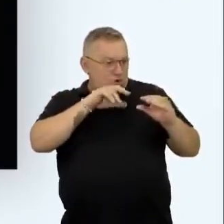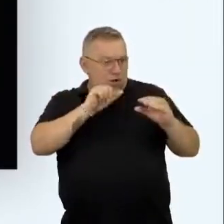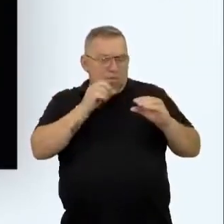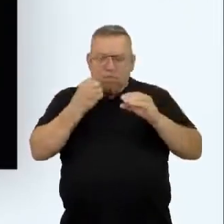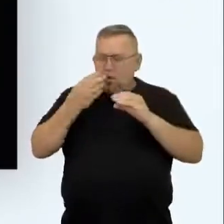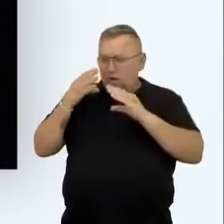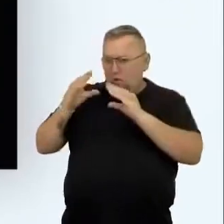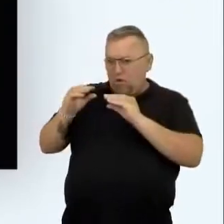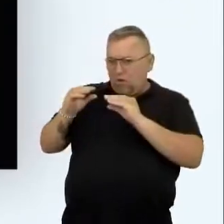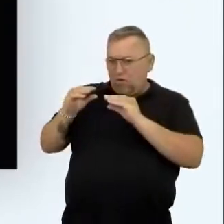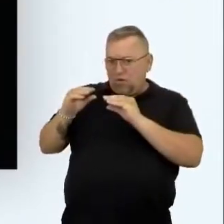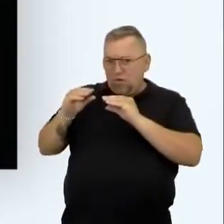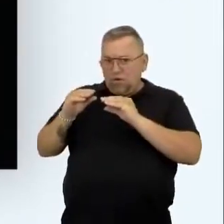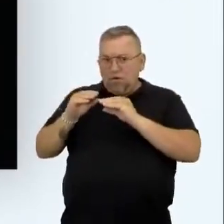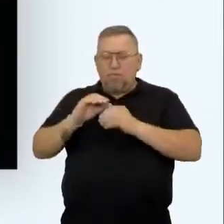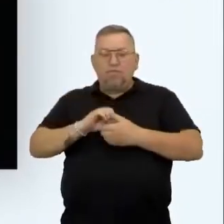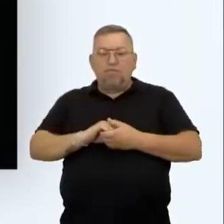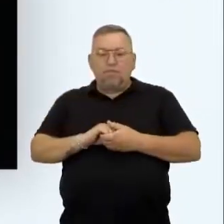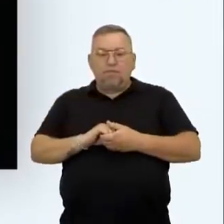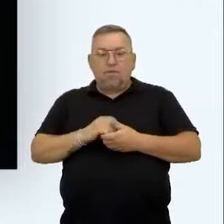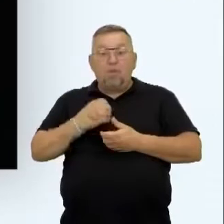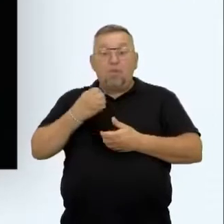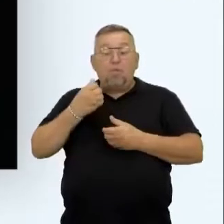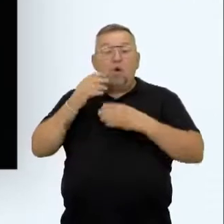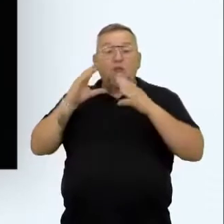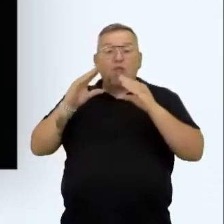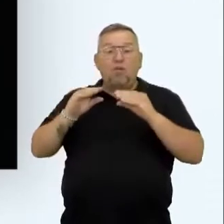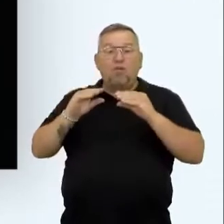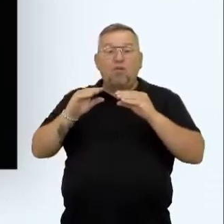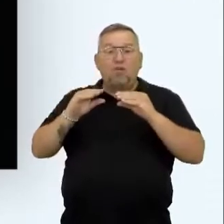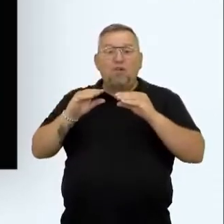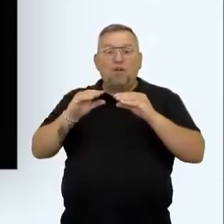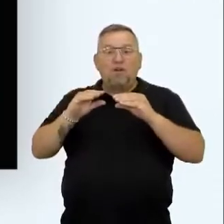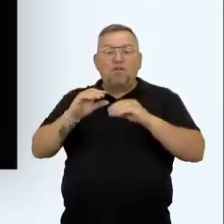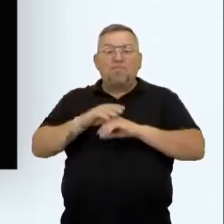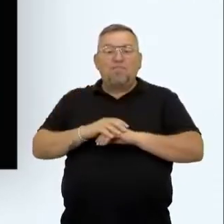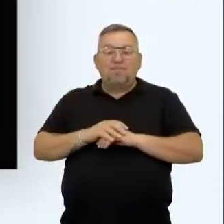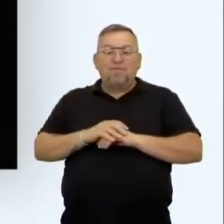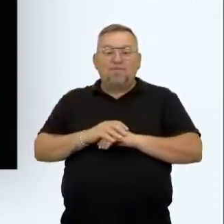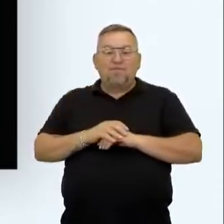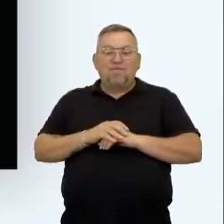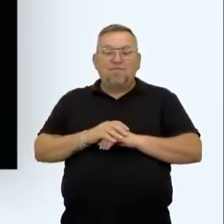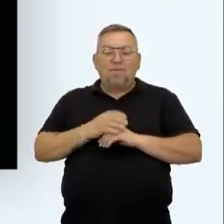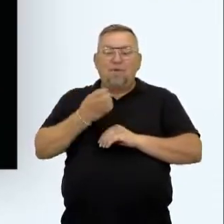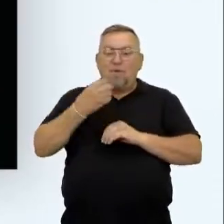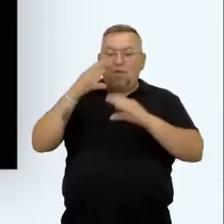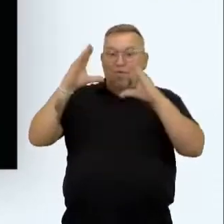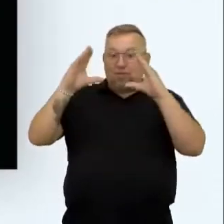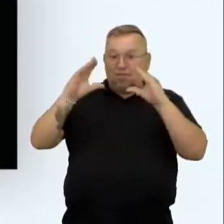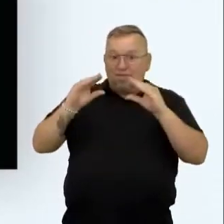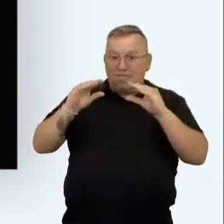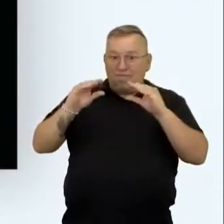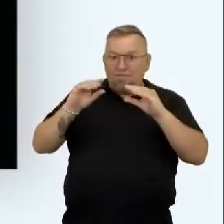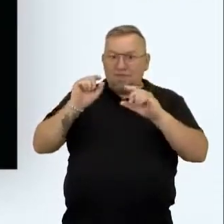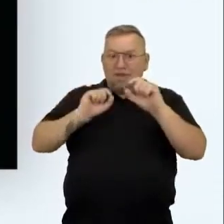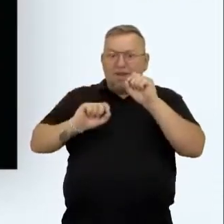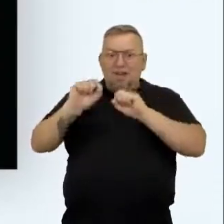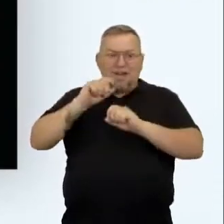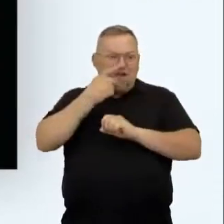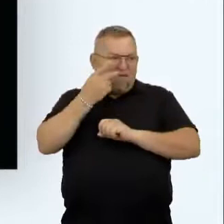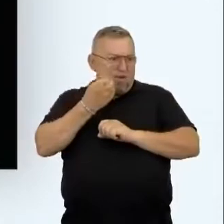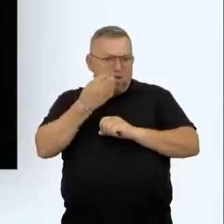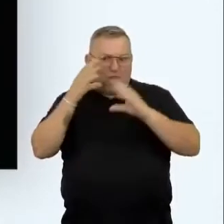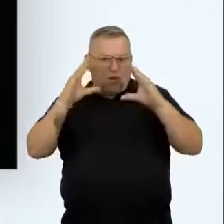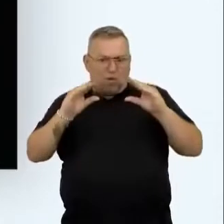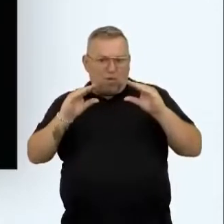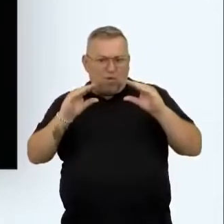Boa noite. Boa noite, Olivia. Boa noite. Boa noite, Surya. Boa noite. Quem foi que falou boa